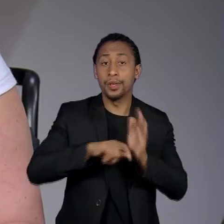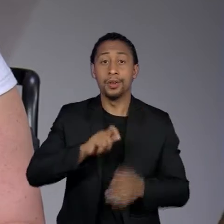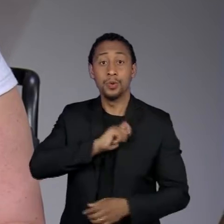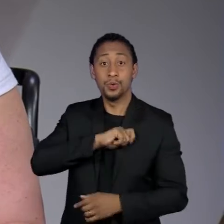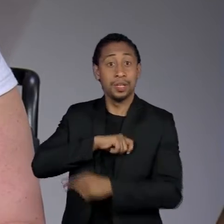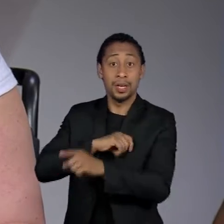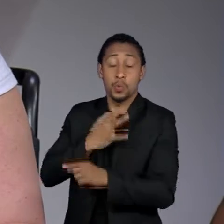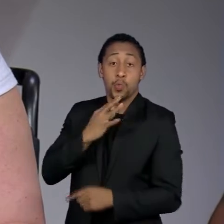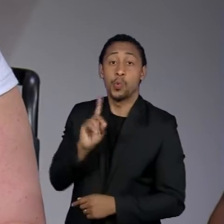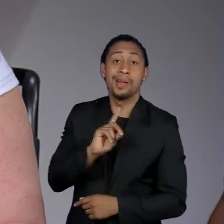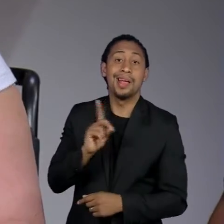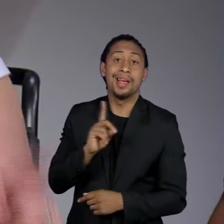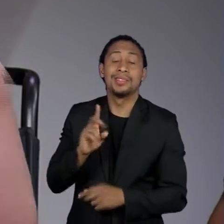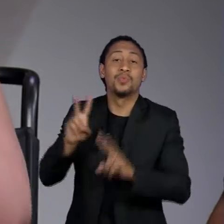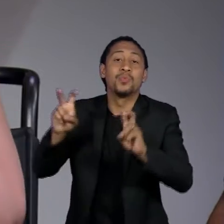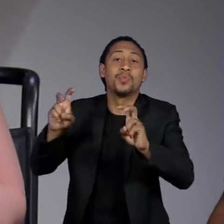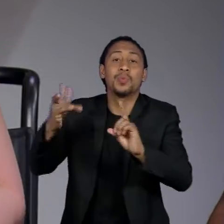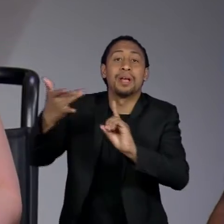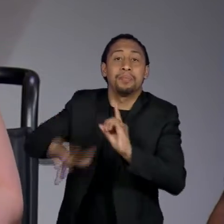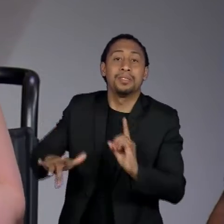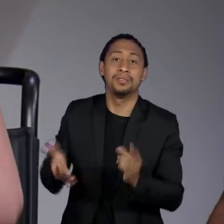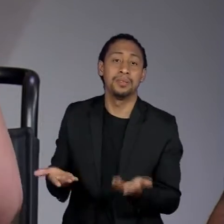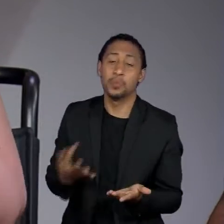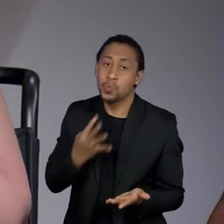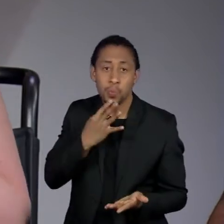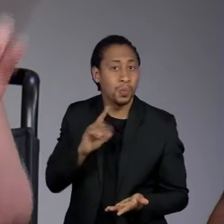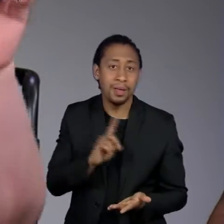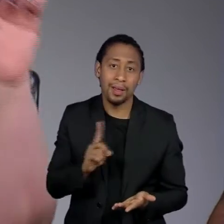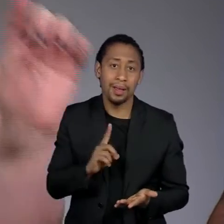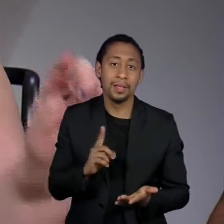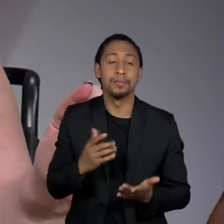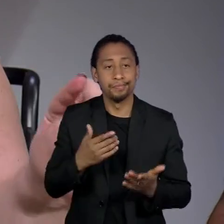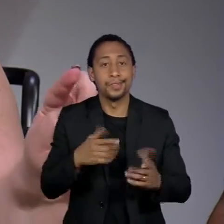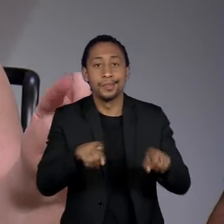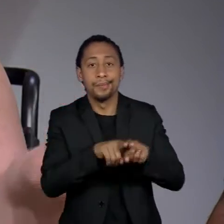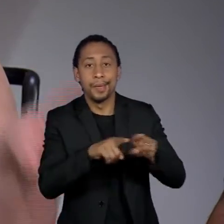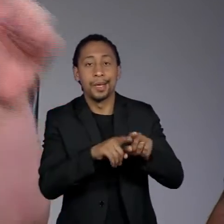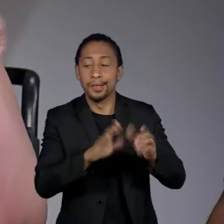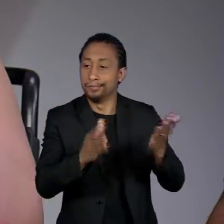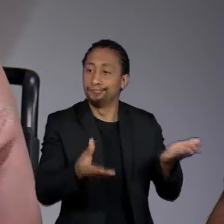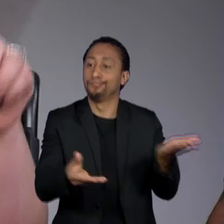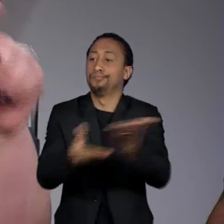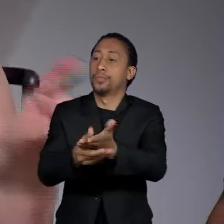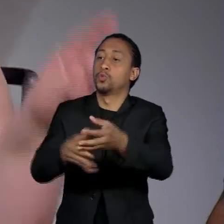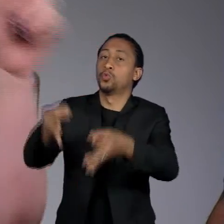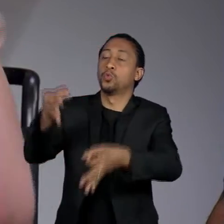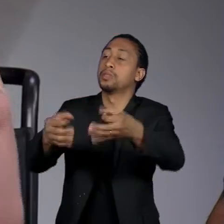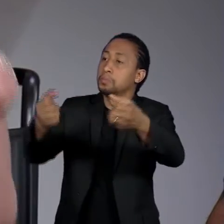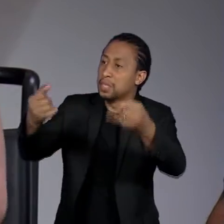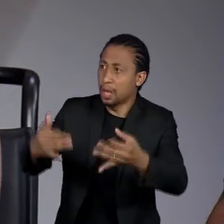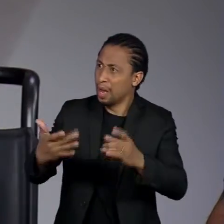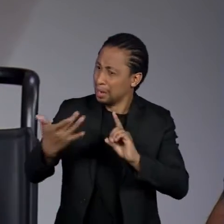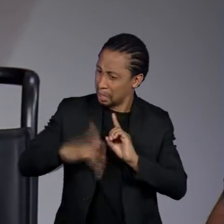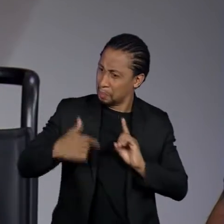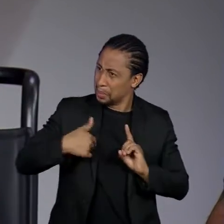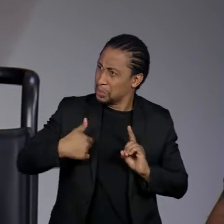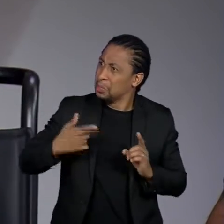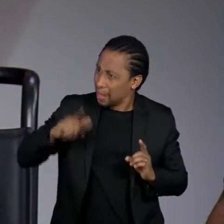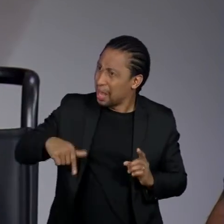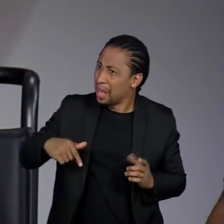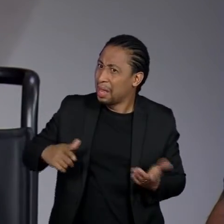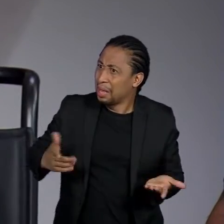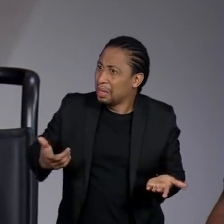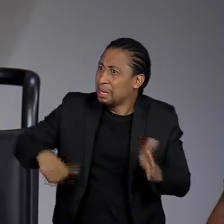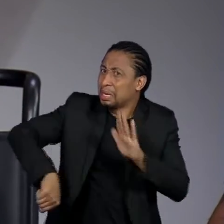desconhece esse crime. A gente não consegue chegar no judiciário e alegar que é crime negar vaga para uma escola para uma criança